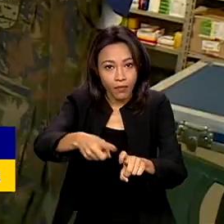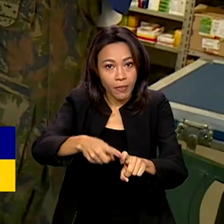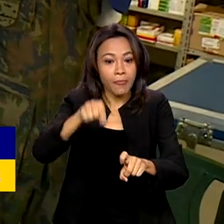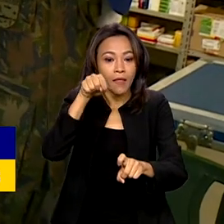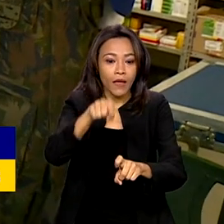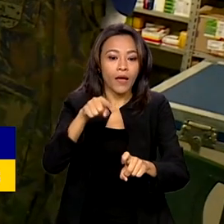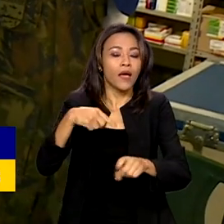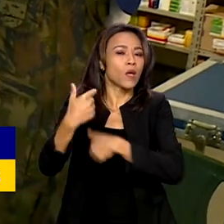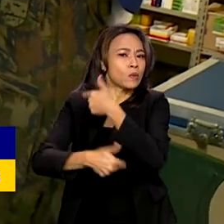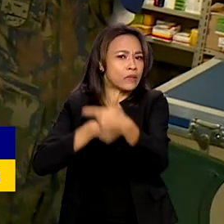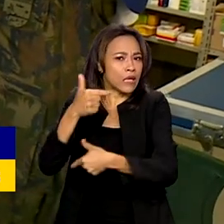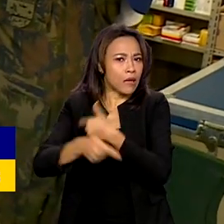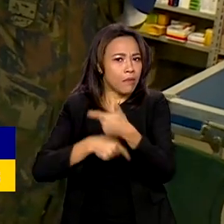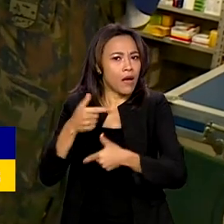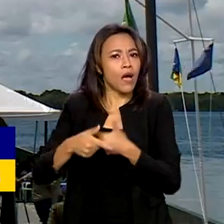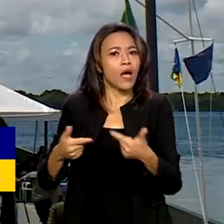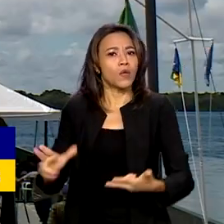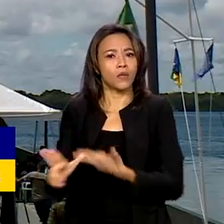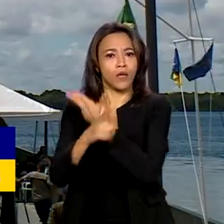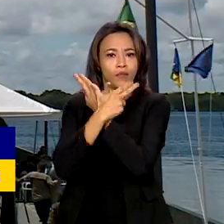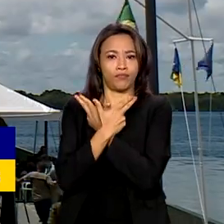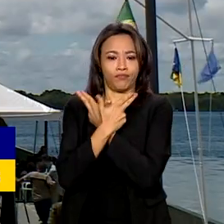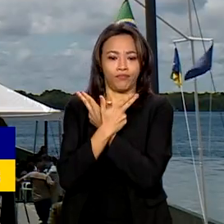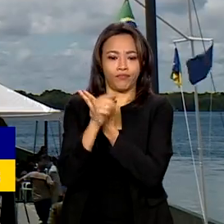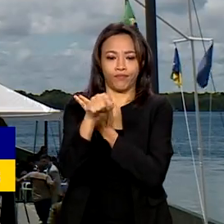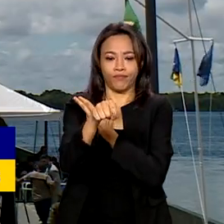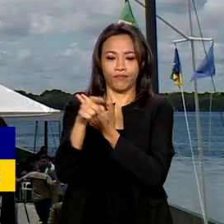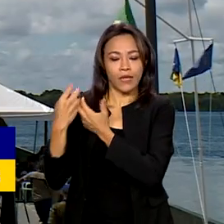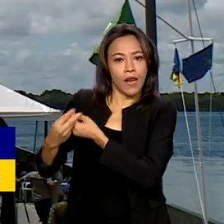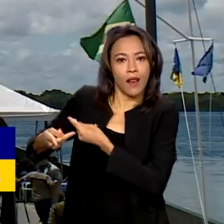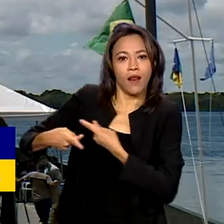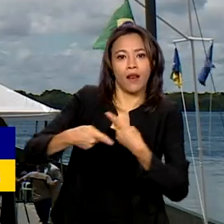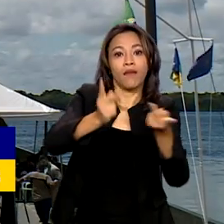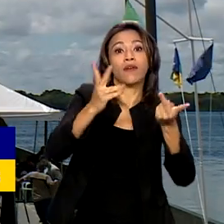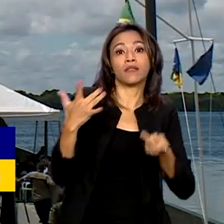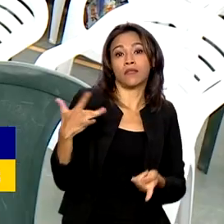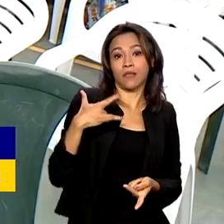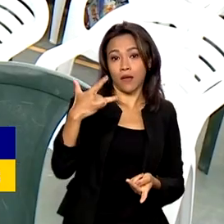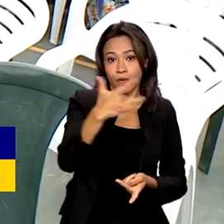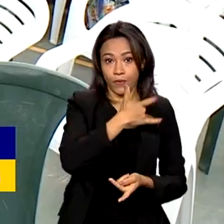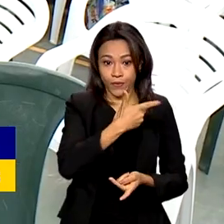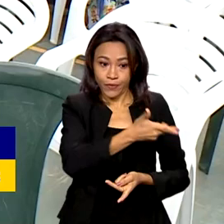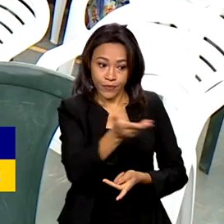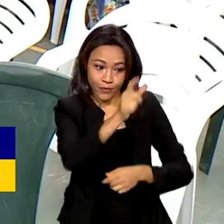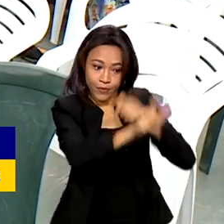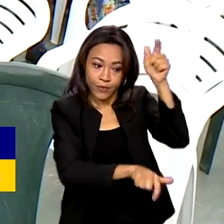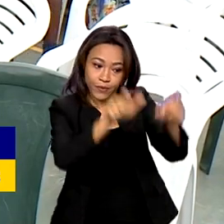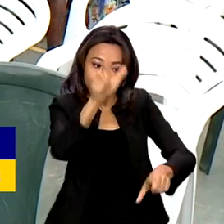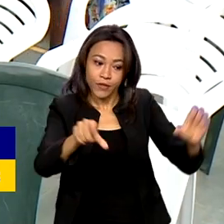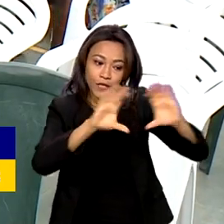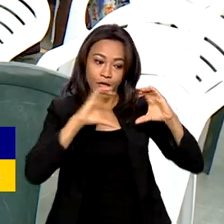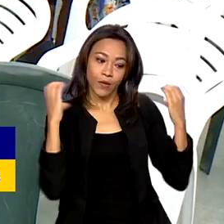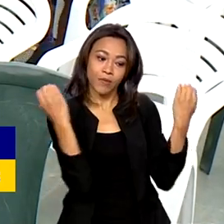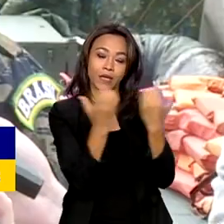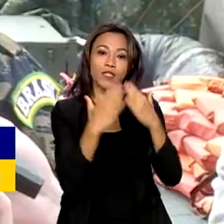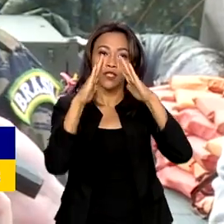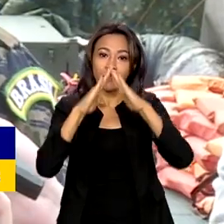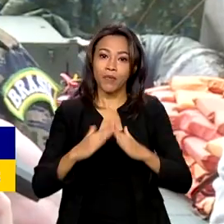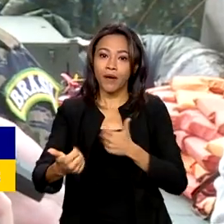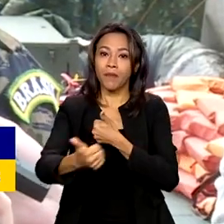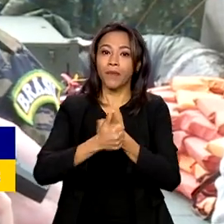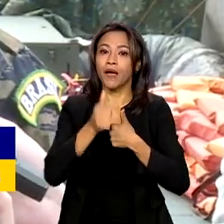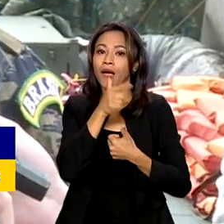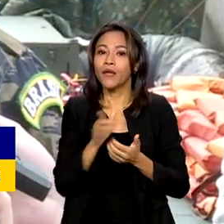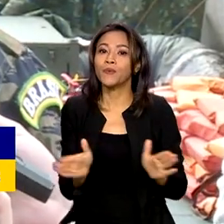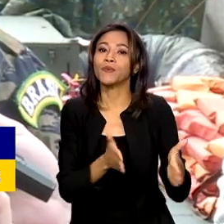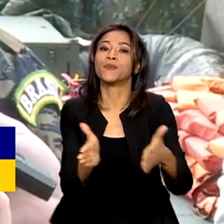Excelsior da Força Aérea Brasileira para levar serviços de saúde para comunidades ribeirinhas. A gente está